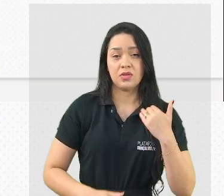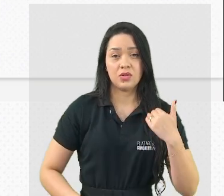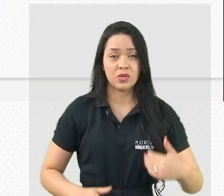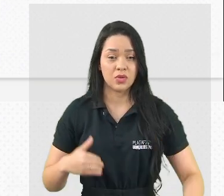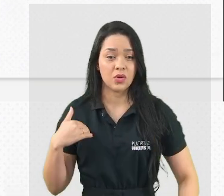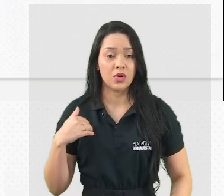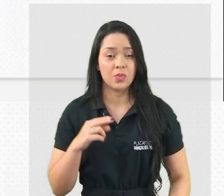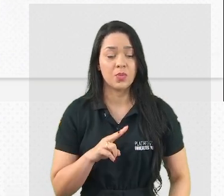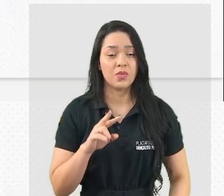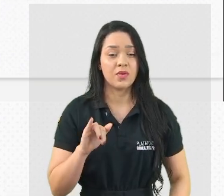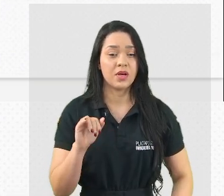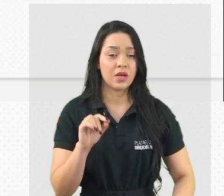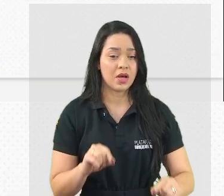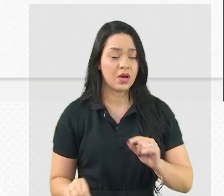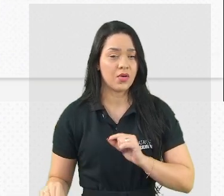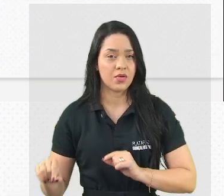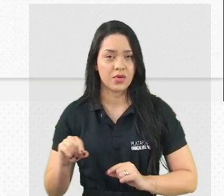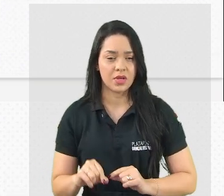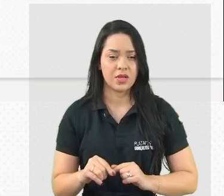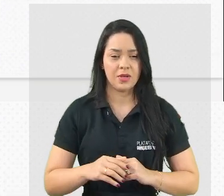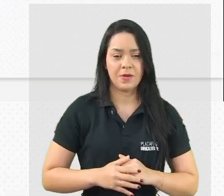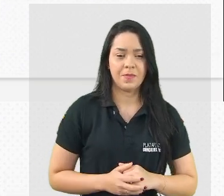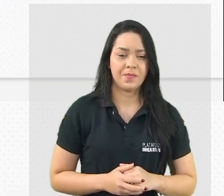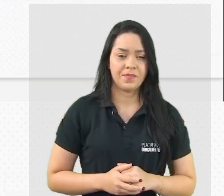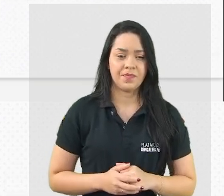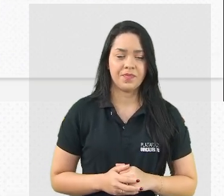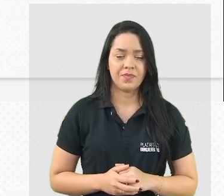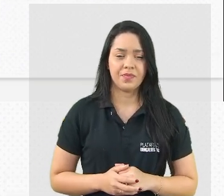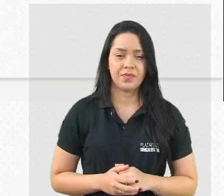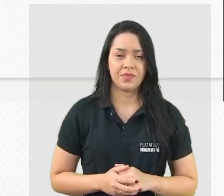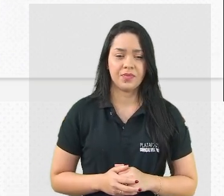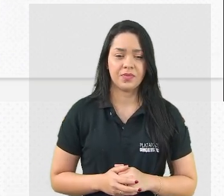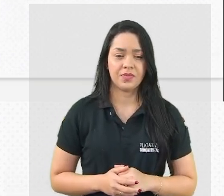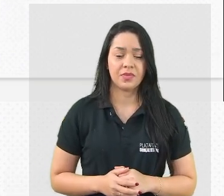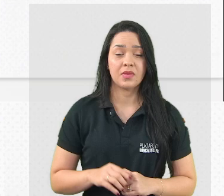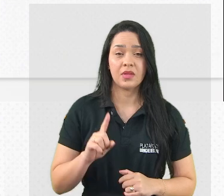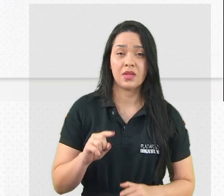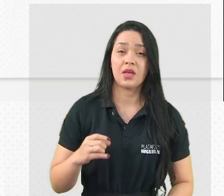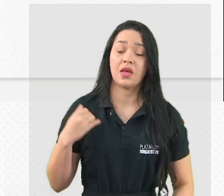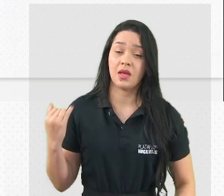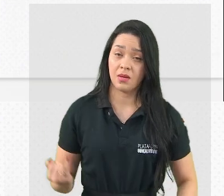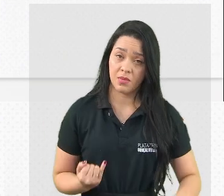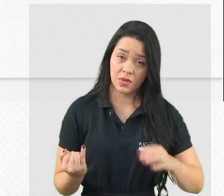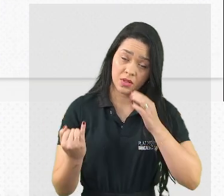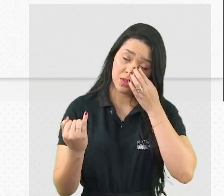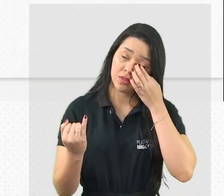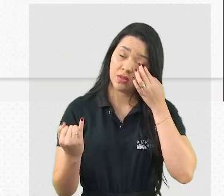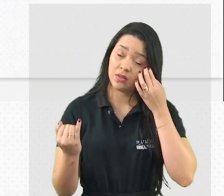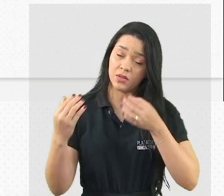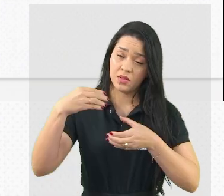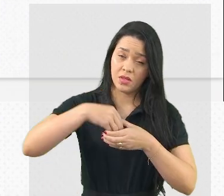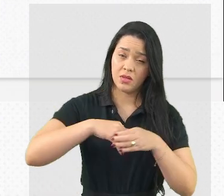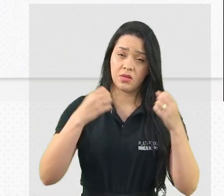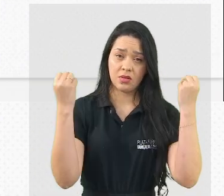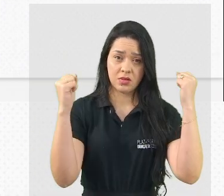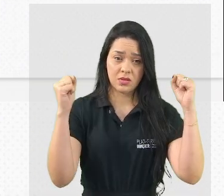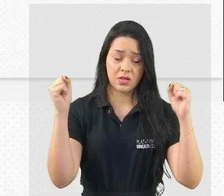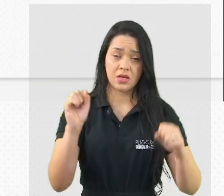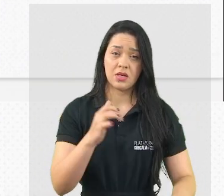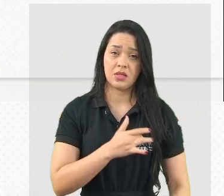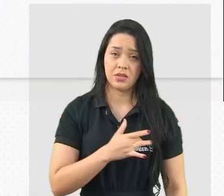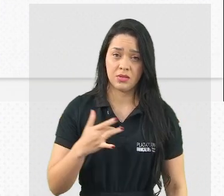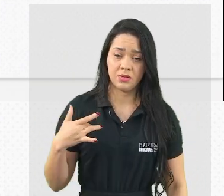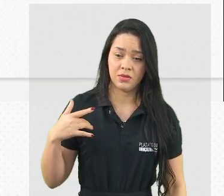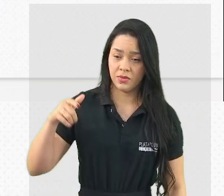isso vai de encontro ao que? A algo que é bem importante dentro da educação física, que é o quê? A saúde